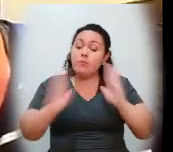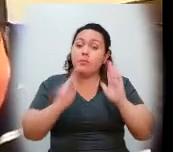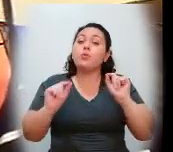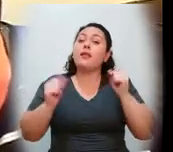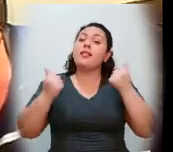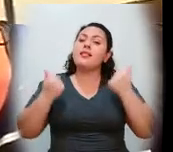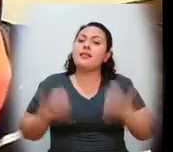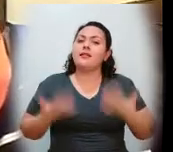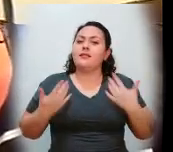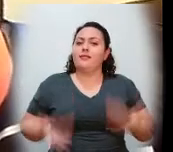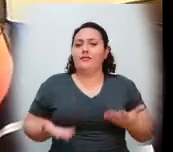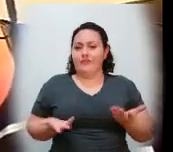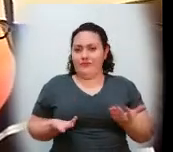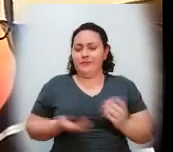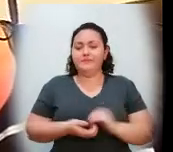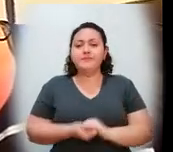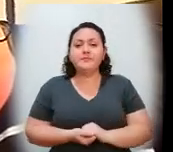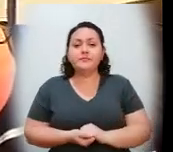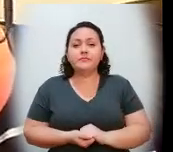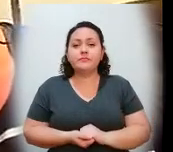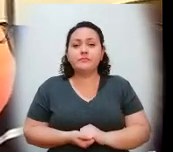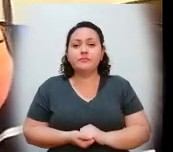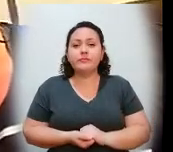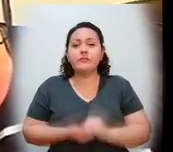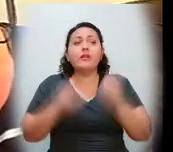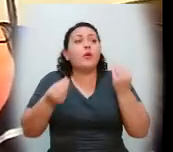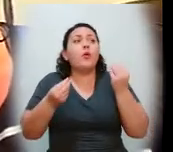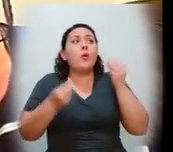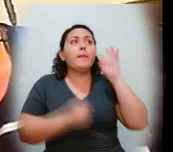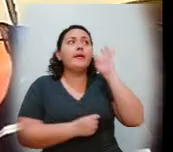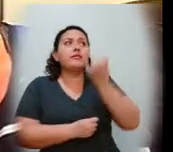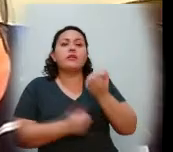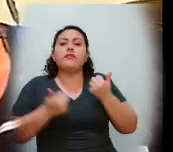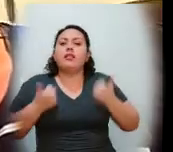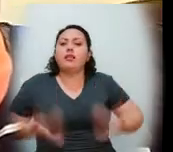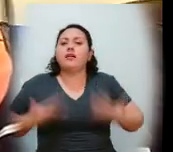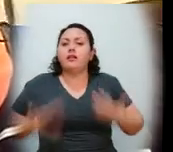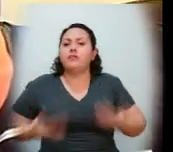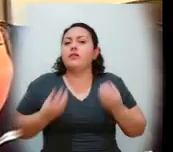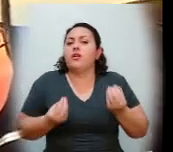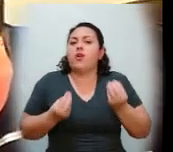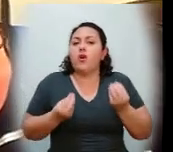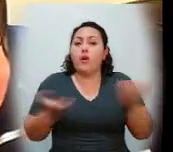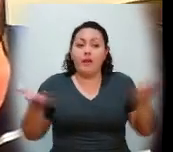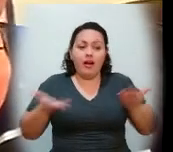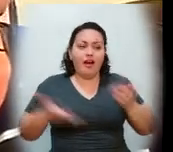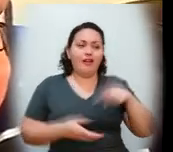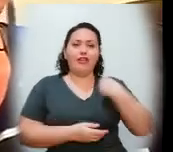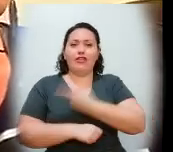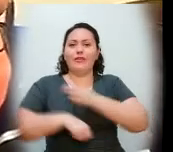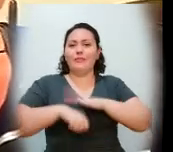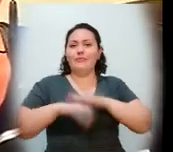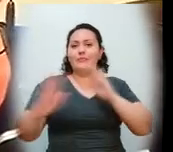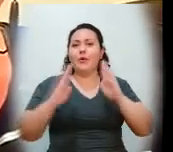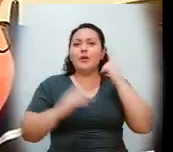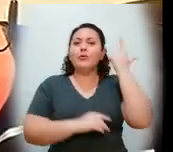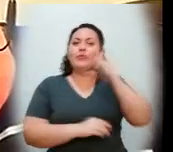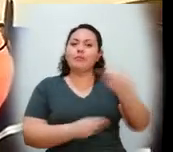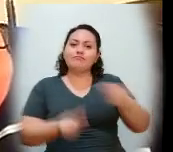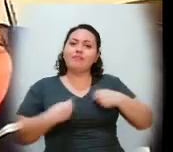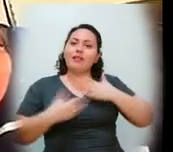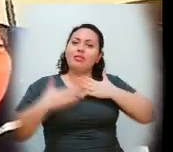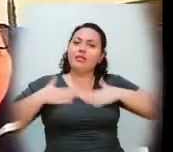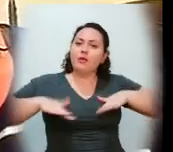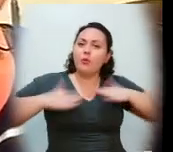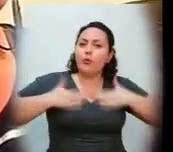leve, né? E o que a gente pode fazer para pegar leve com a gente, assim? O que a gente pode fazer nesse momento para